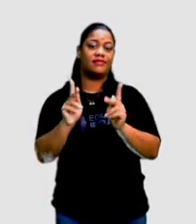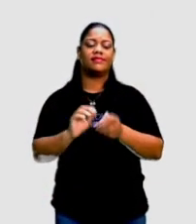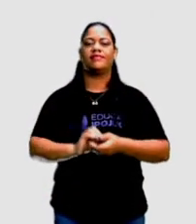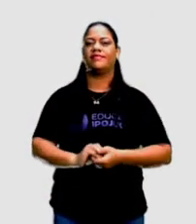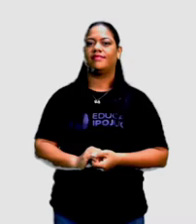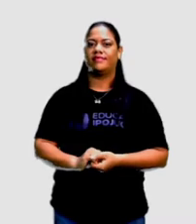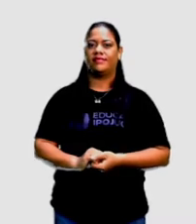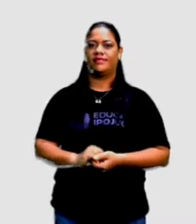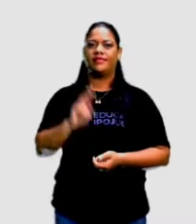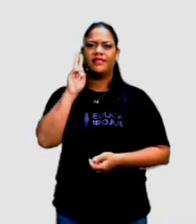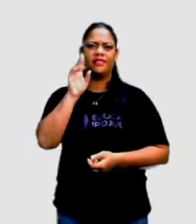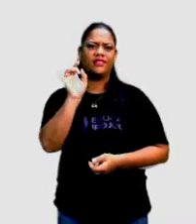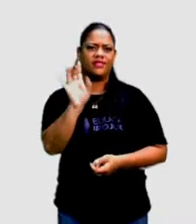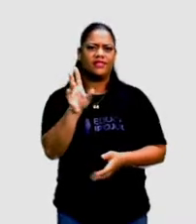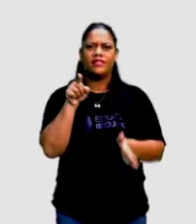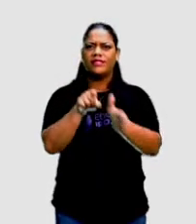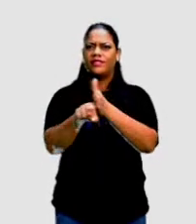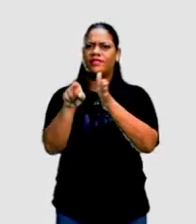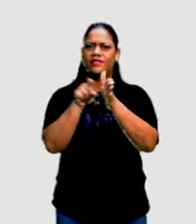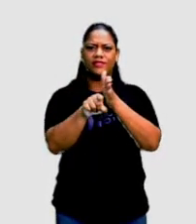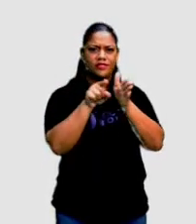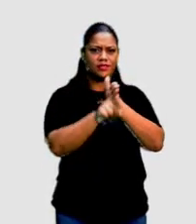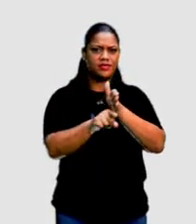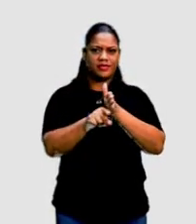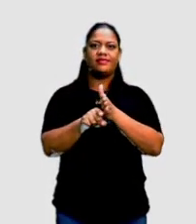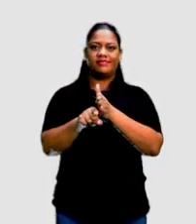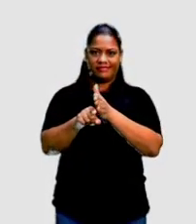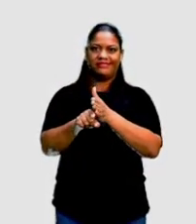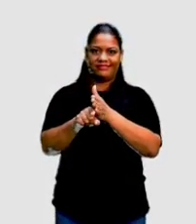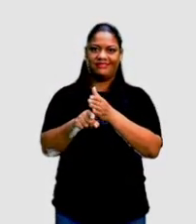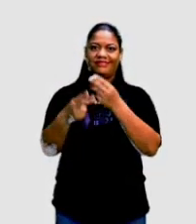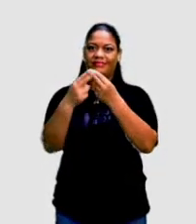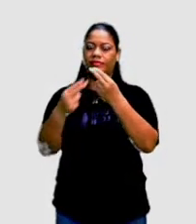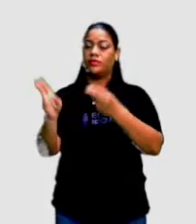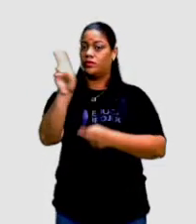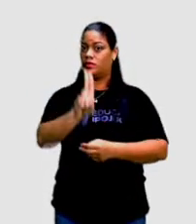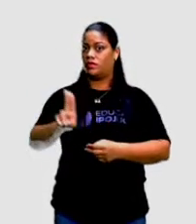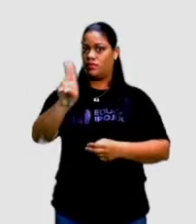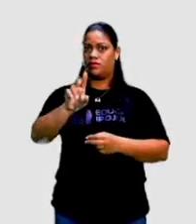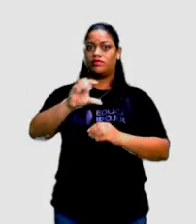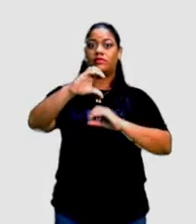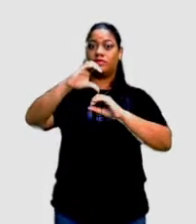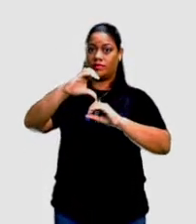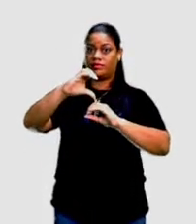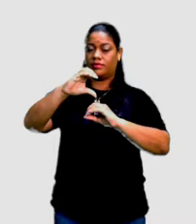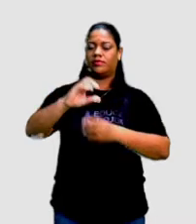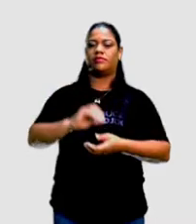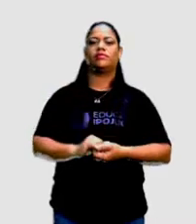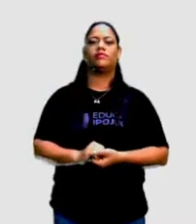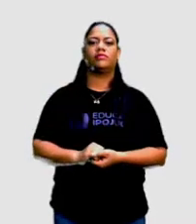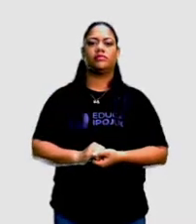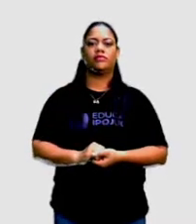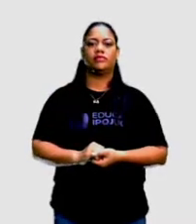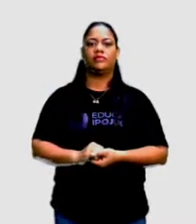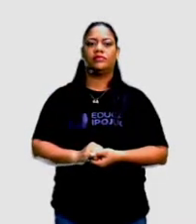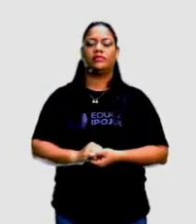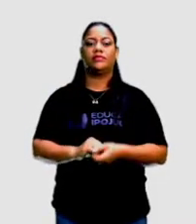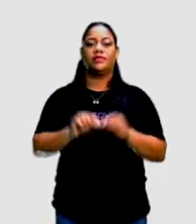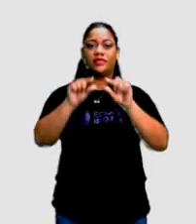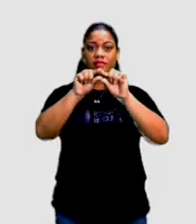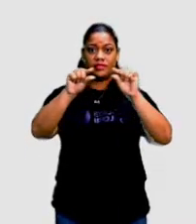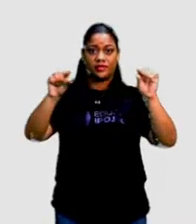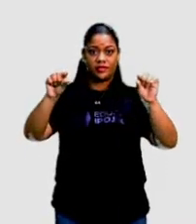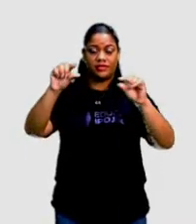E aí, olha só, as perguntas indiretas não é usada o ponto de interrogação. Indiretas. As frases